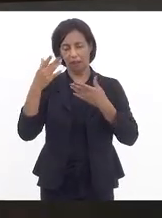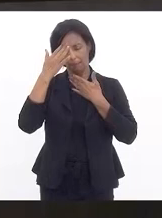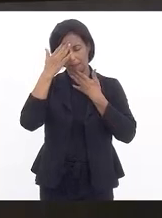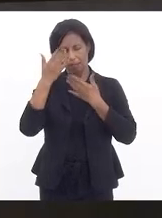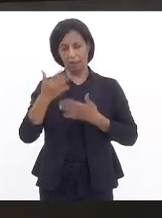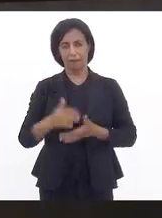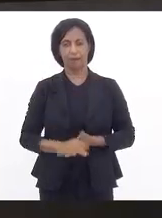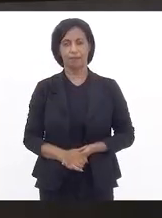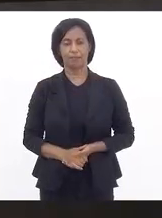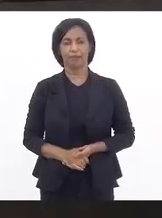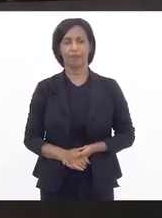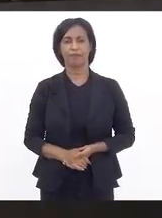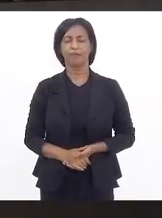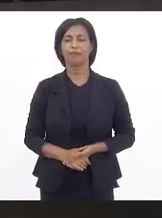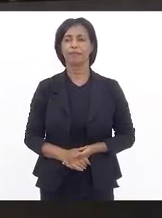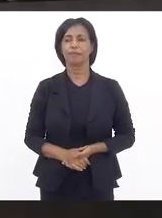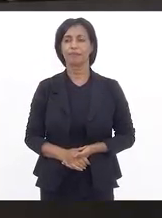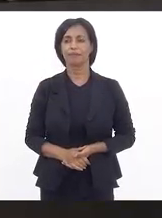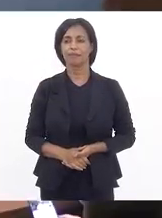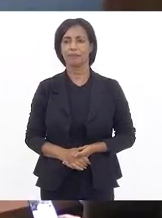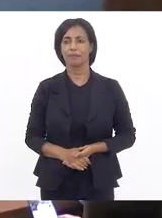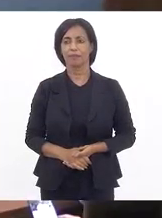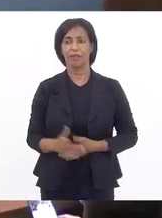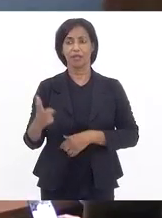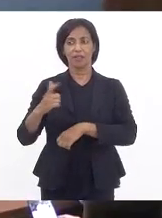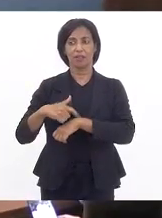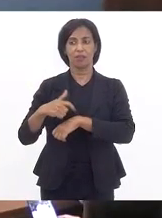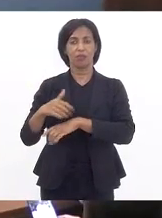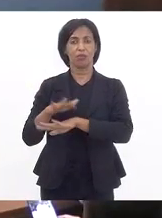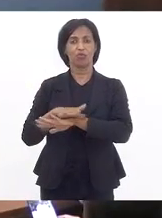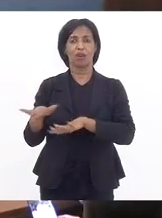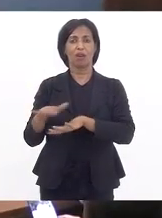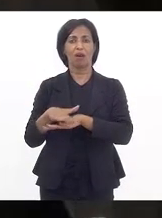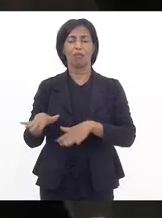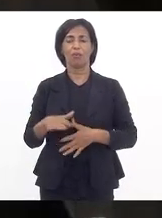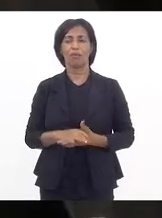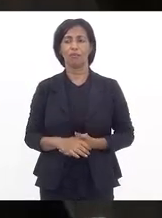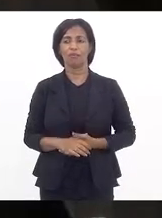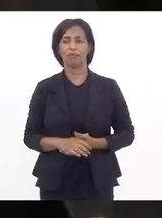obrigado a deputada para concluir Deputado seu tempo já acabou